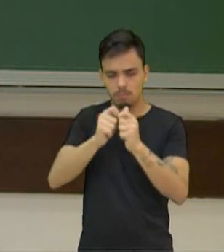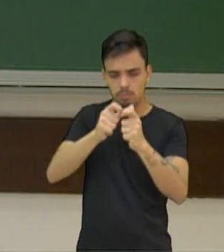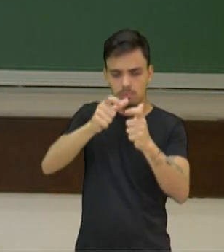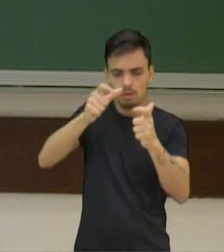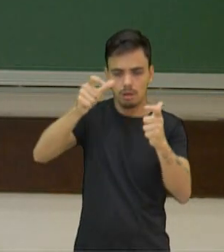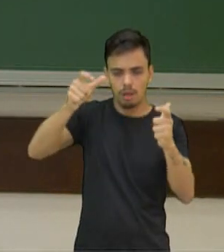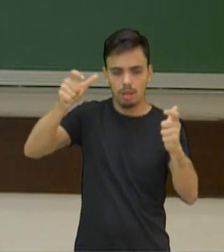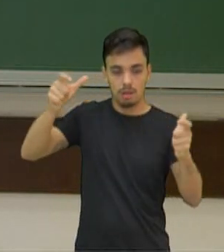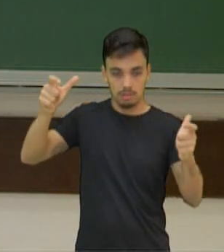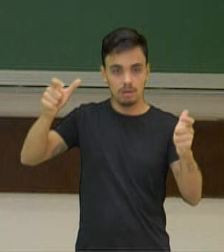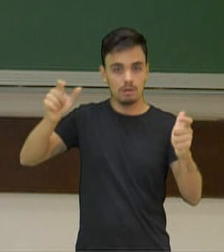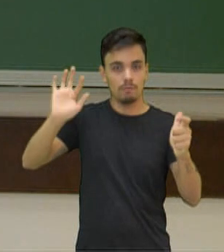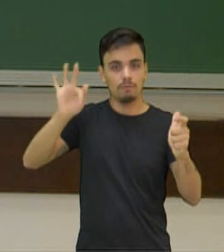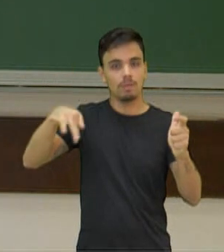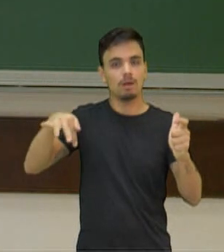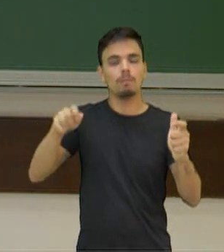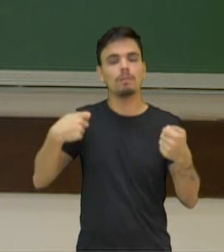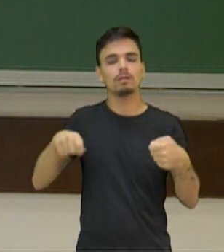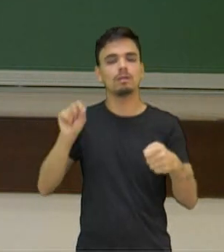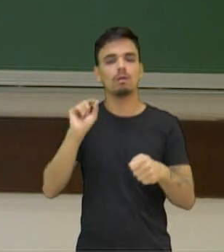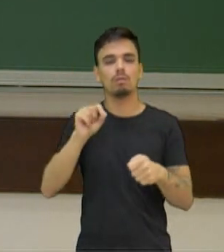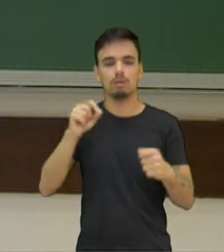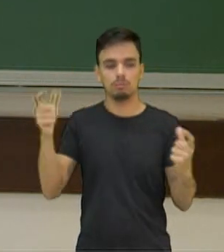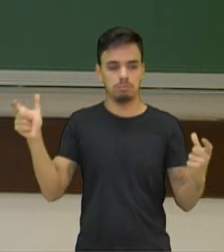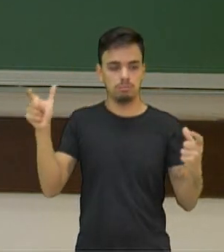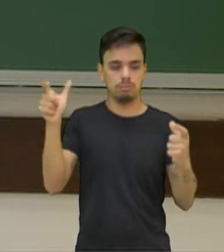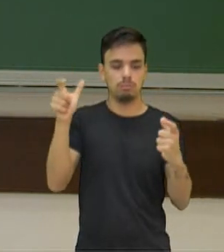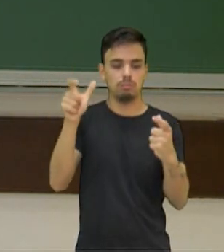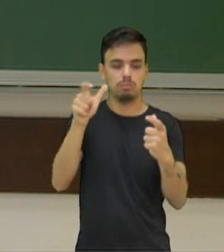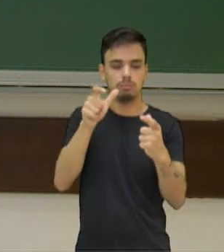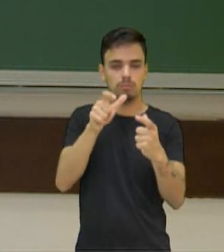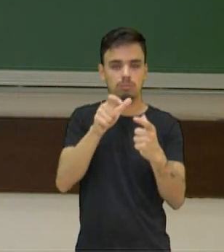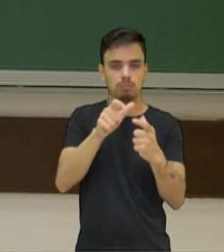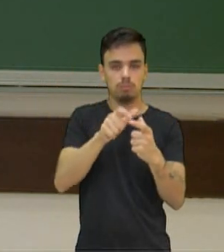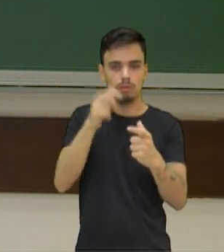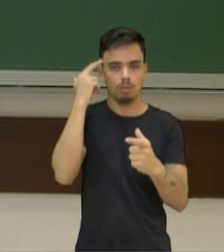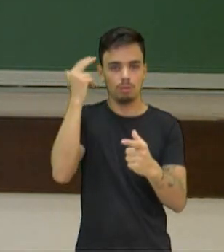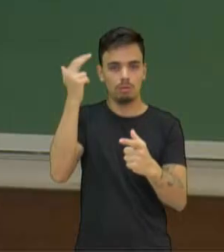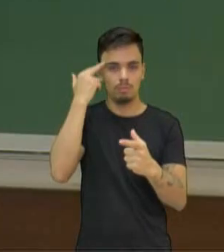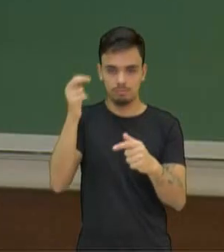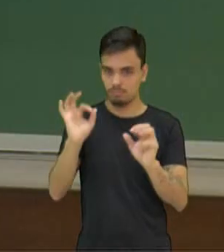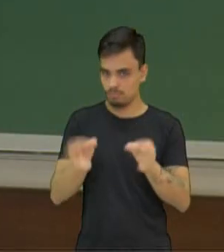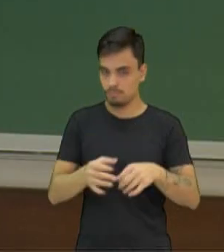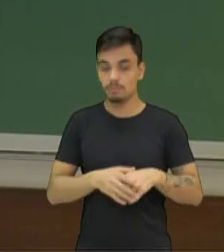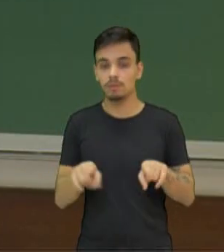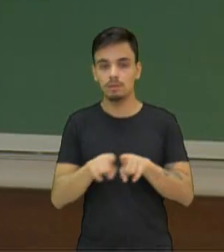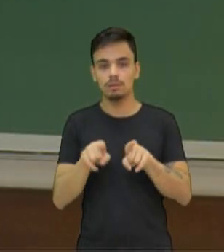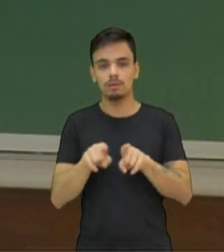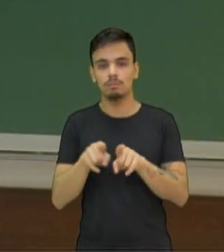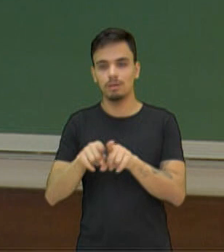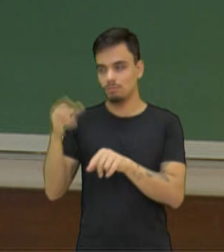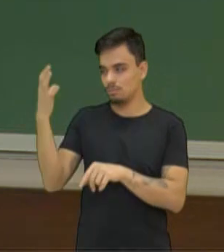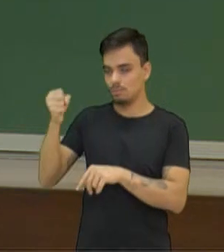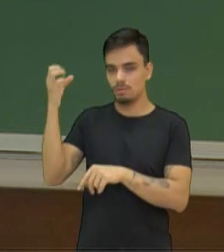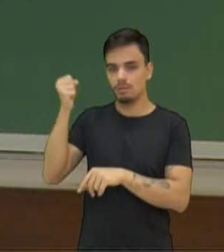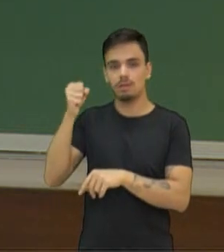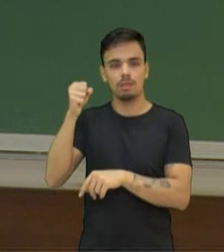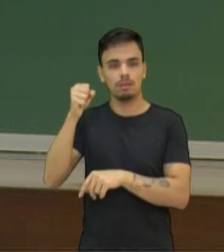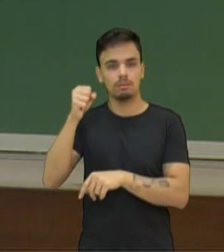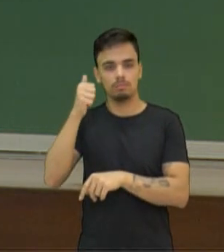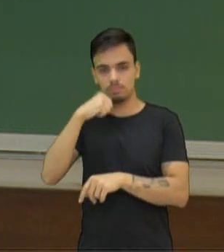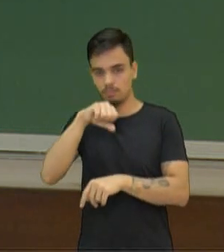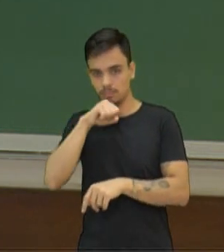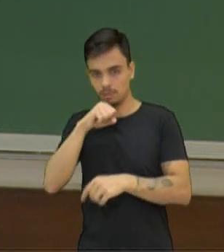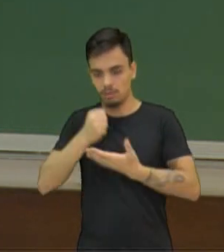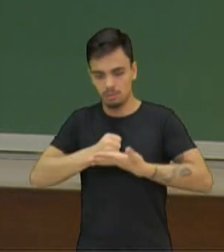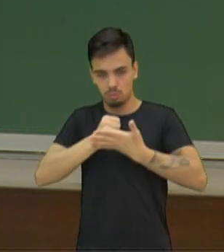no final ele precisa, né, após o parto, ele precisa voltar ao seu tamanho normal. E o aleitamento materno ajuda com isso